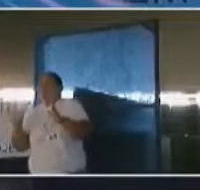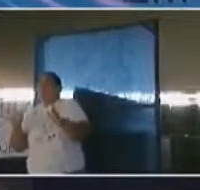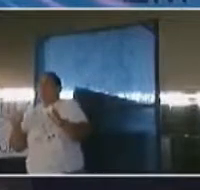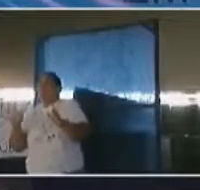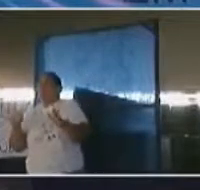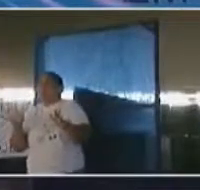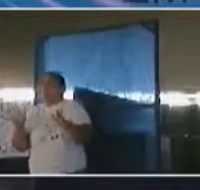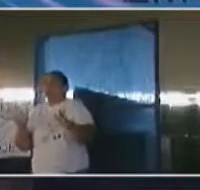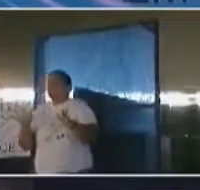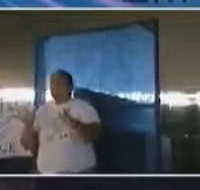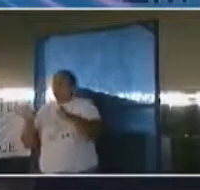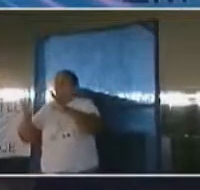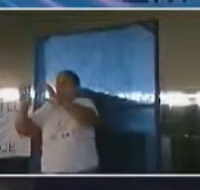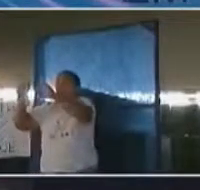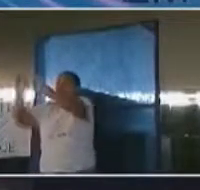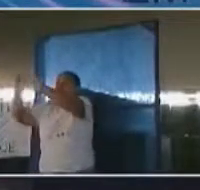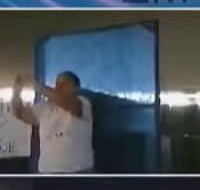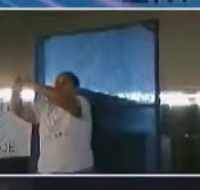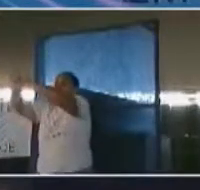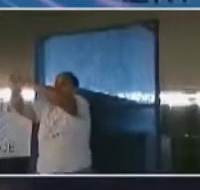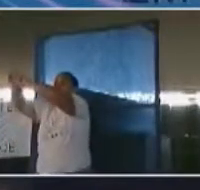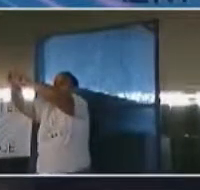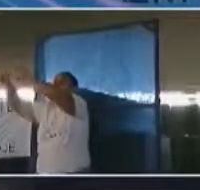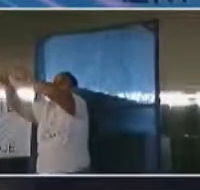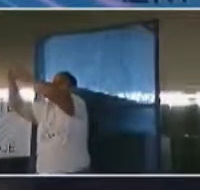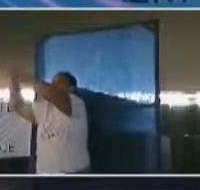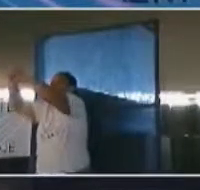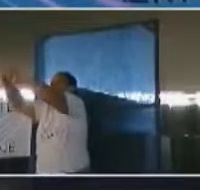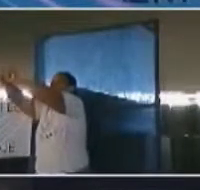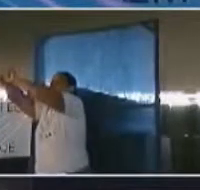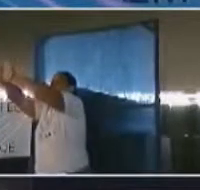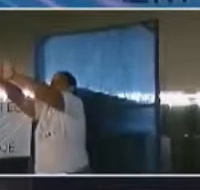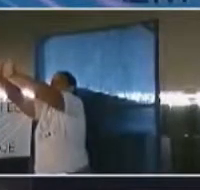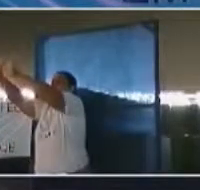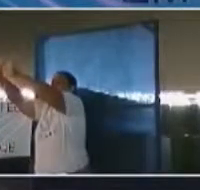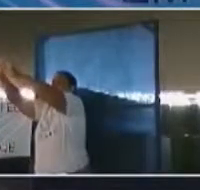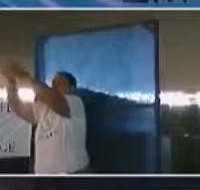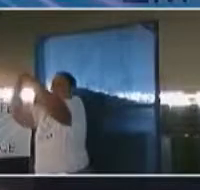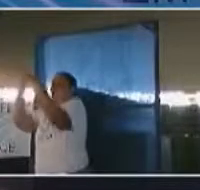Pandorgas presas ali nos fios, escravizadas, sem vida, pandorgas mortas.